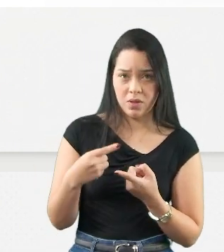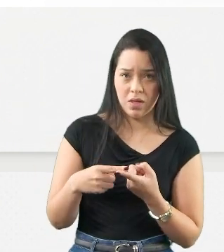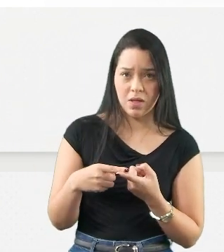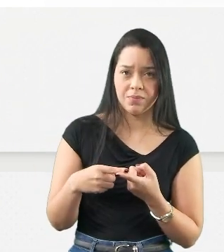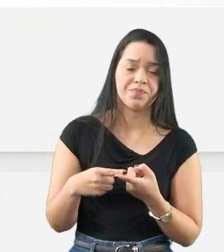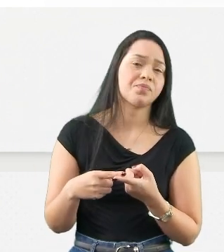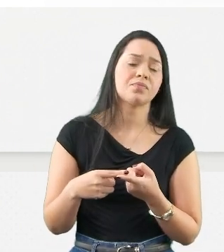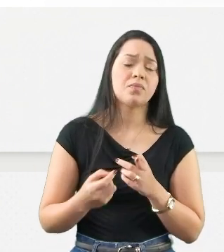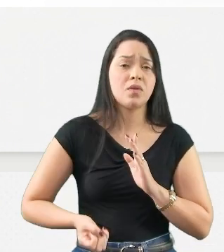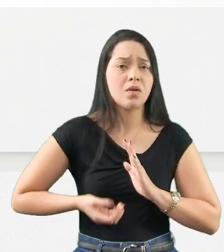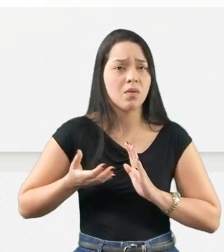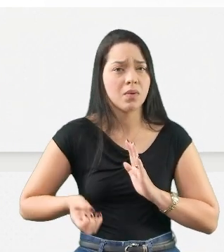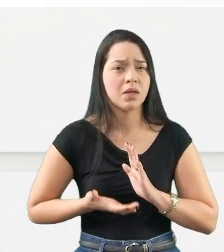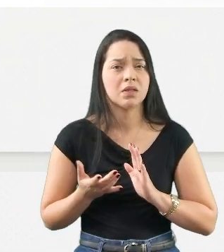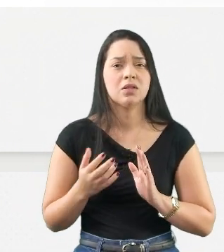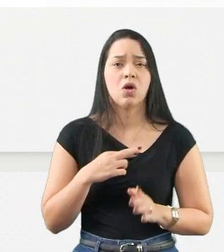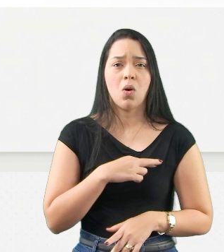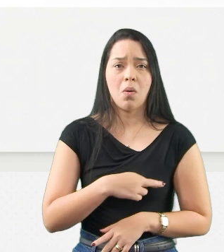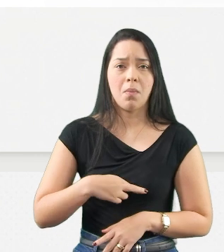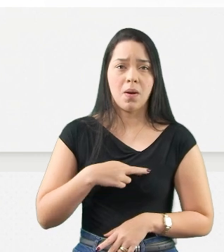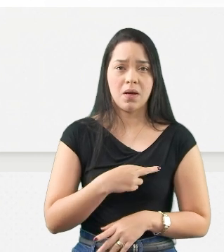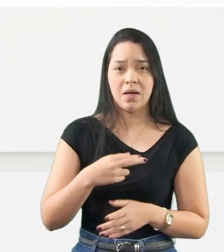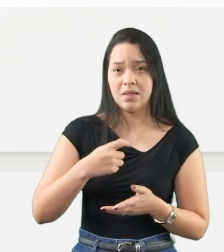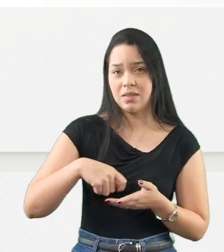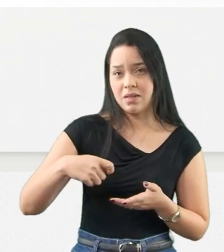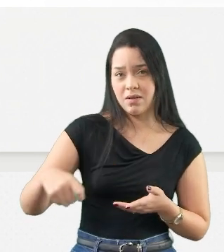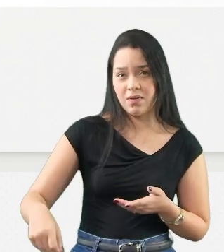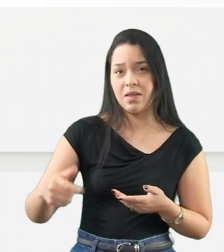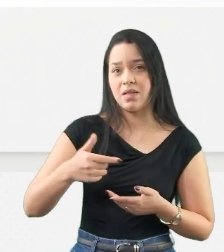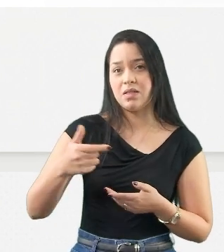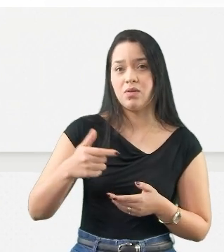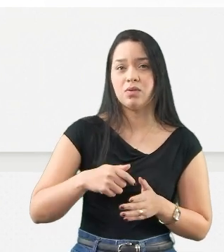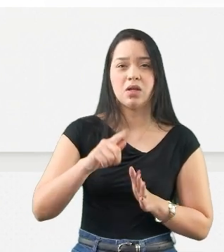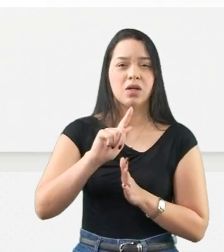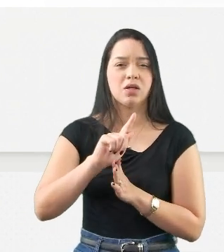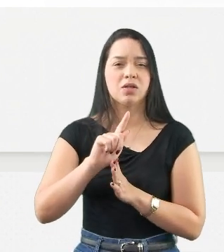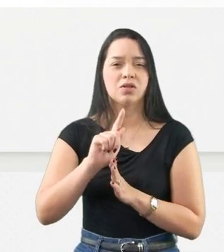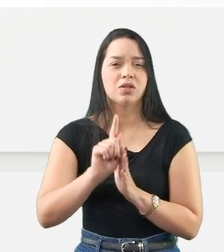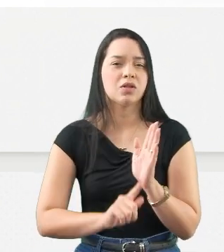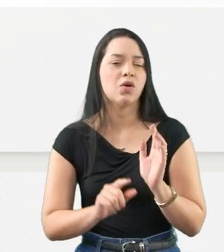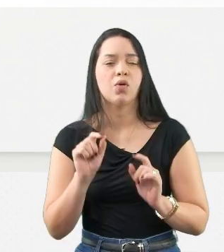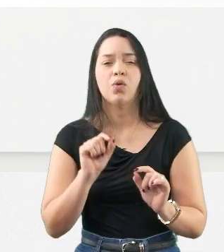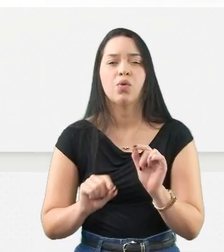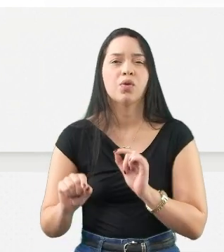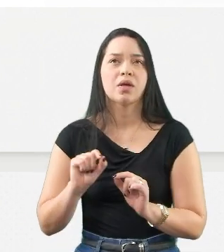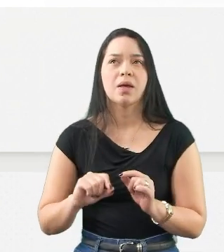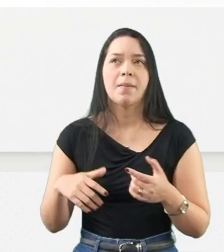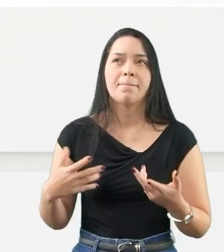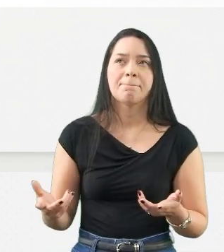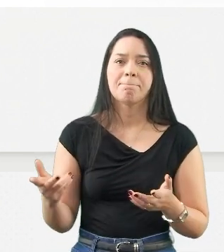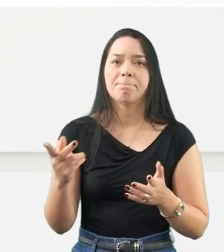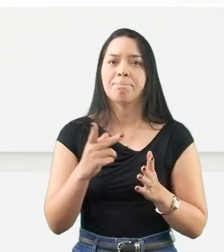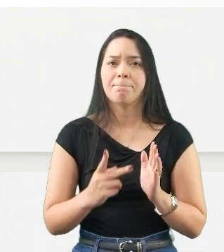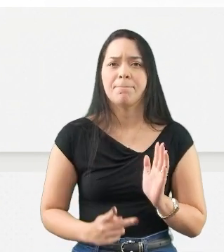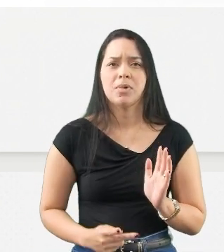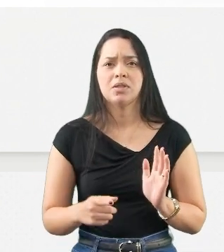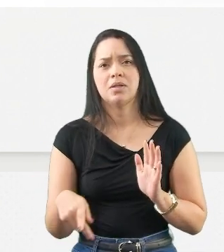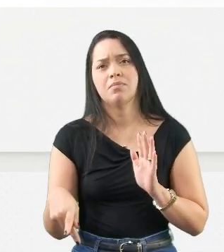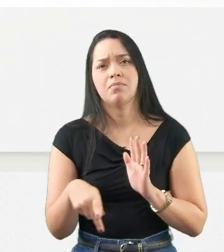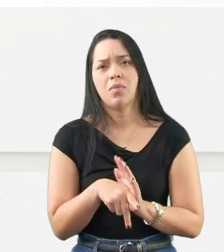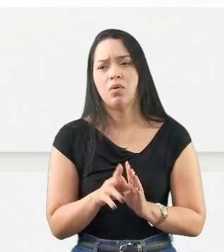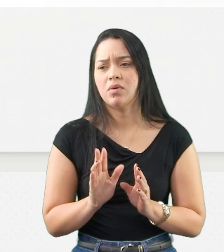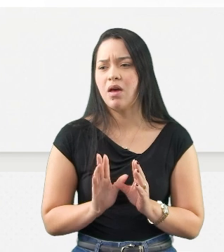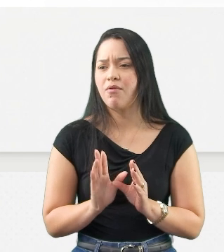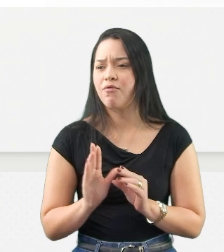poetas românticos tendiam a escrever, principalmente lá na segunda geração, aquelas poesias que tinha mais aquela questão da fuga